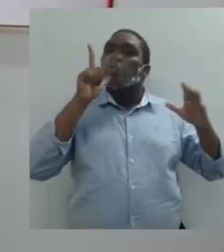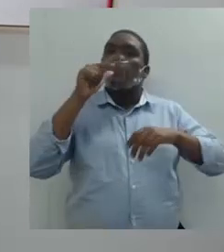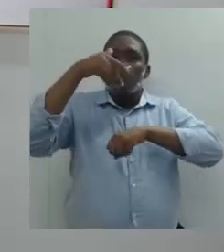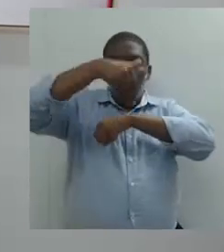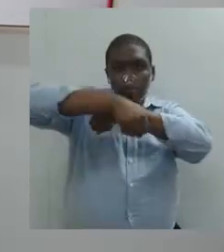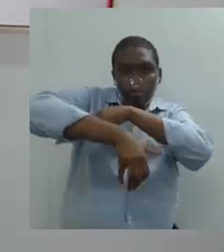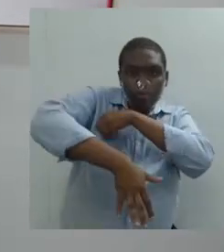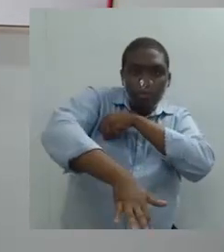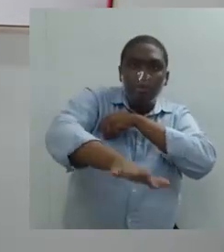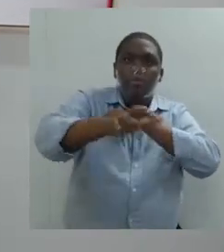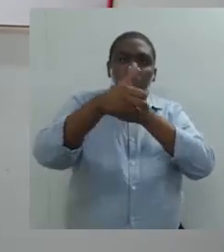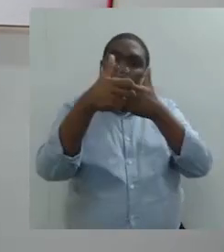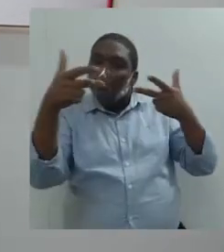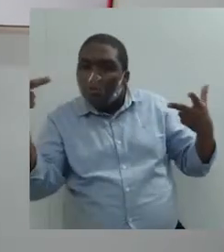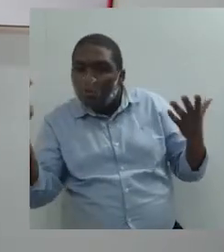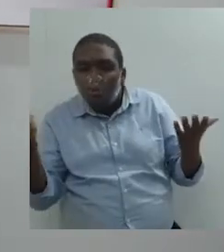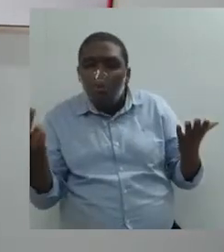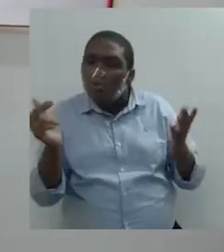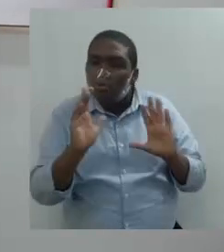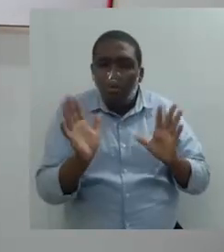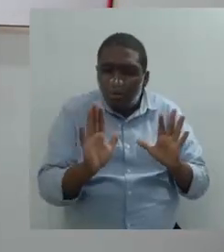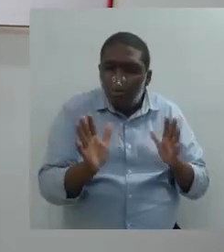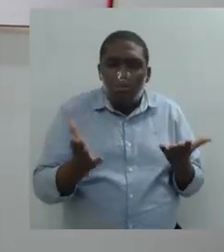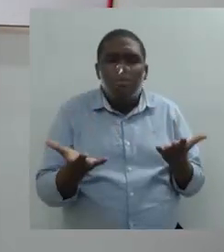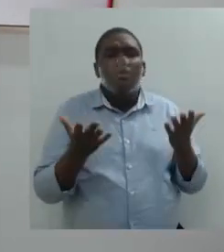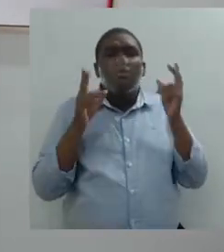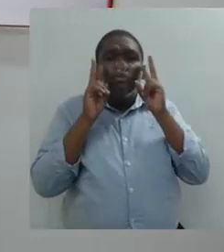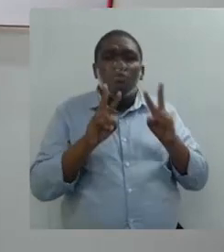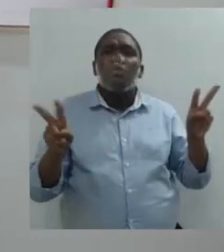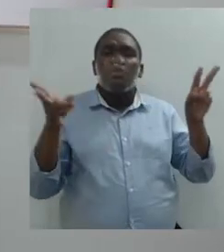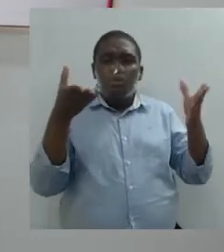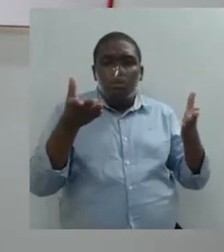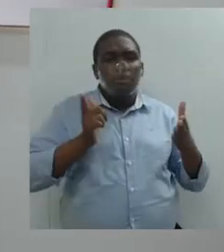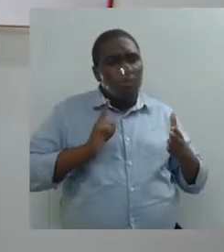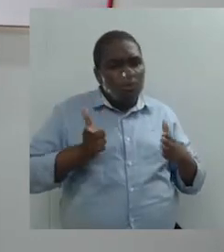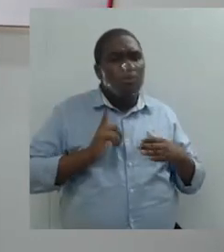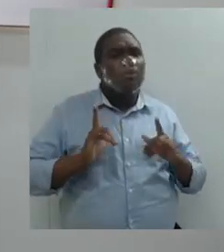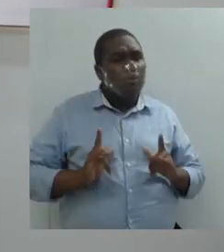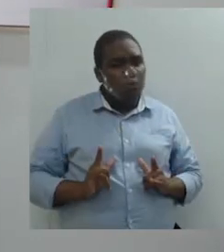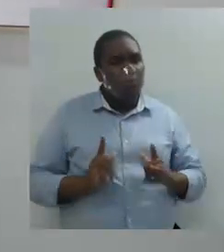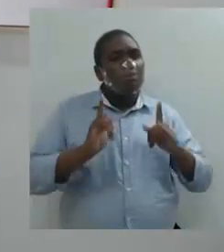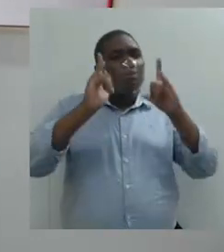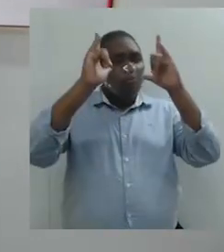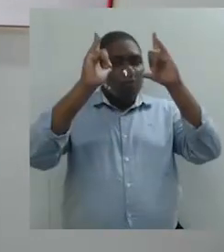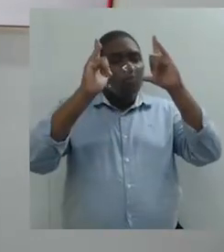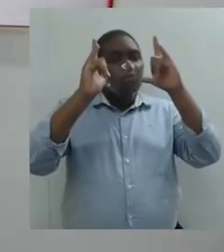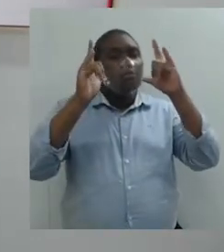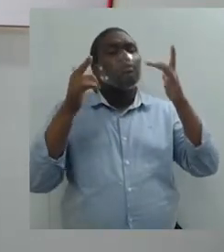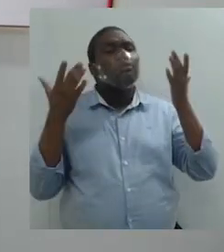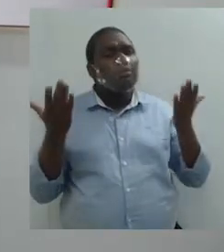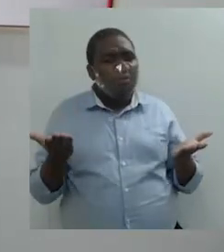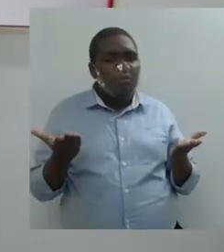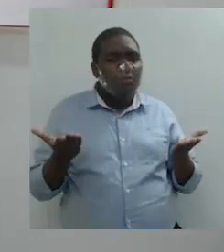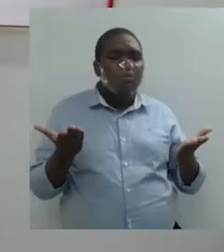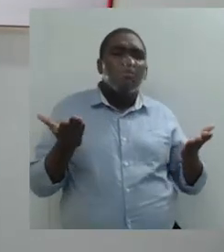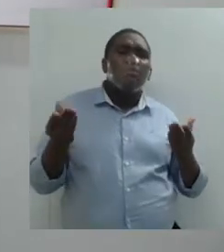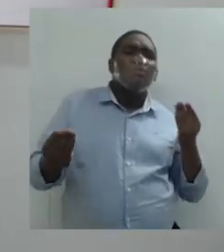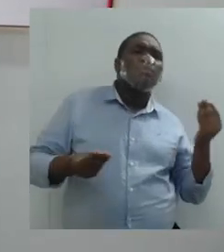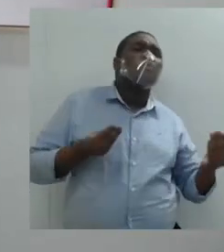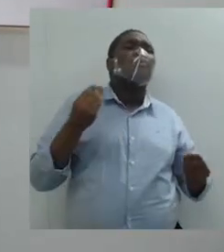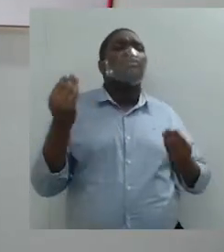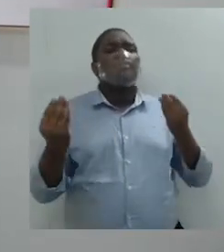cachoeiras. Vejam que aqui nós temos prédios. Então,